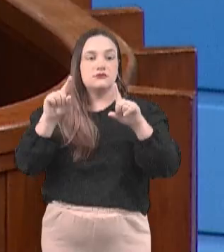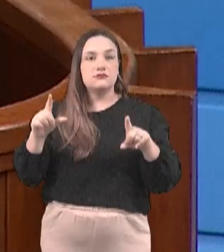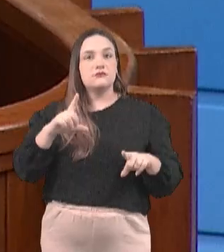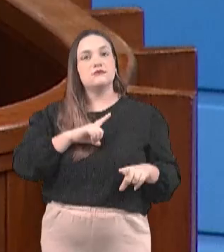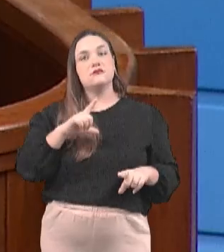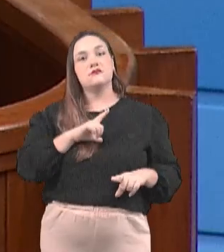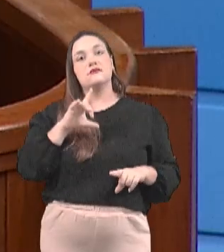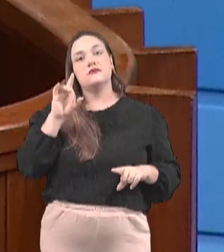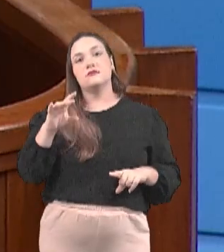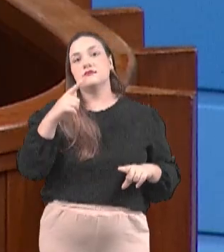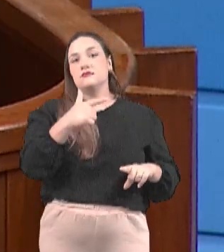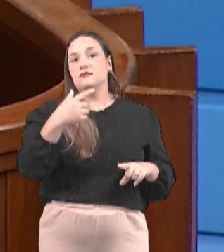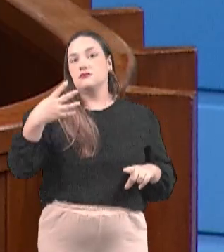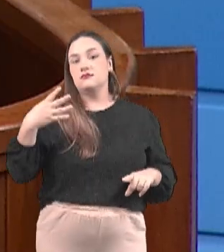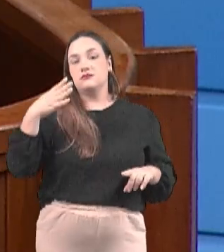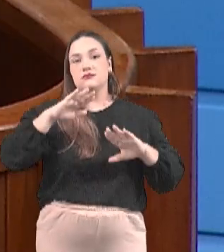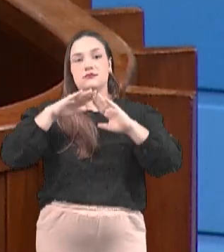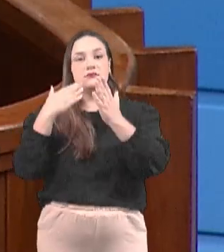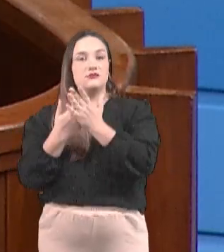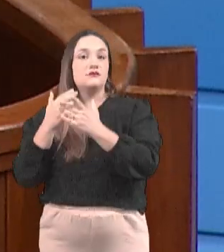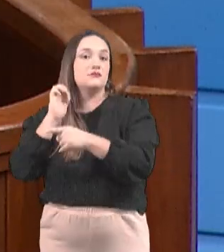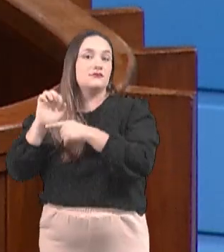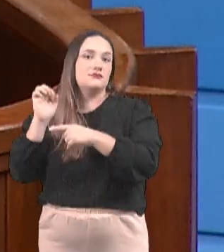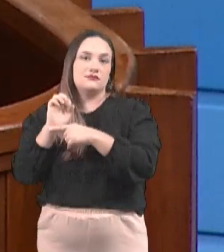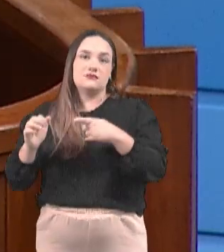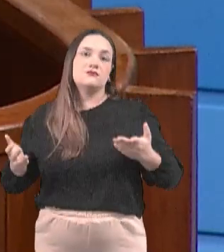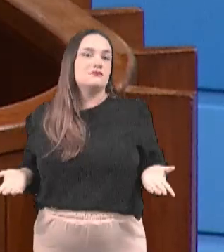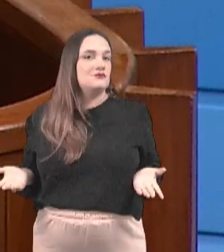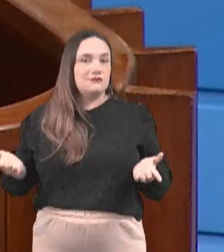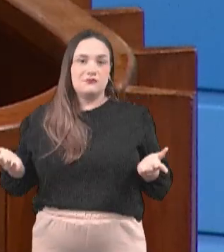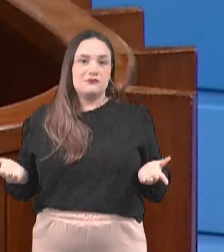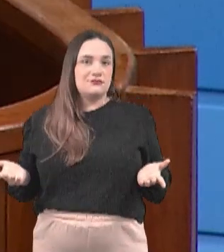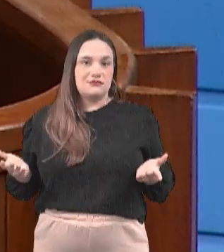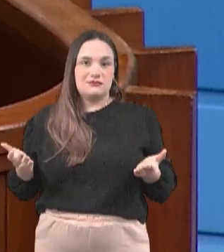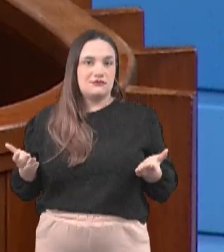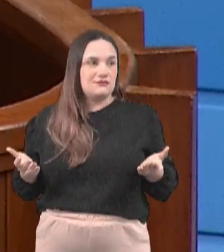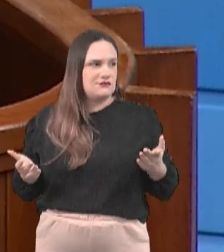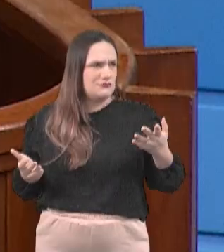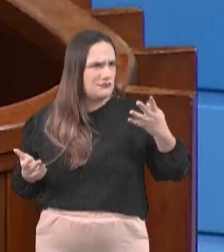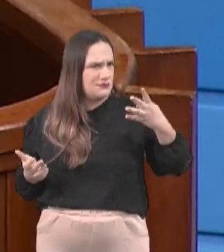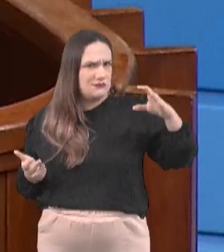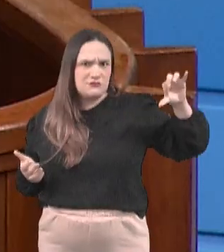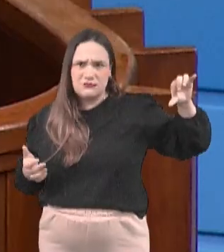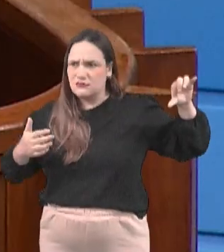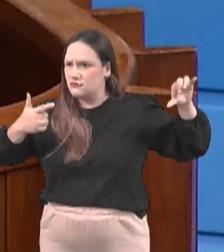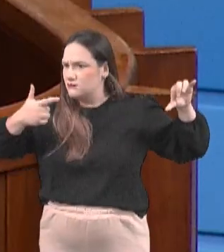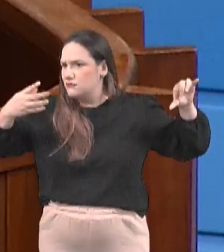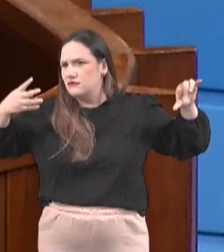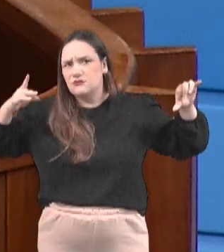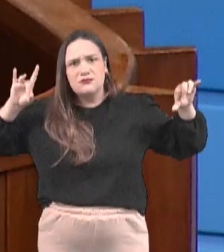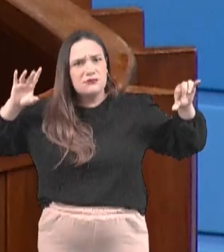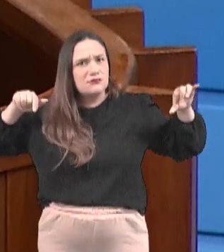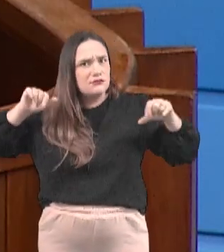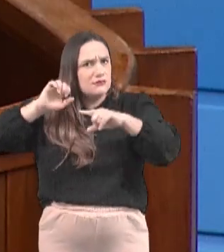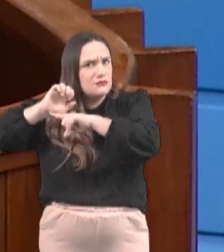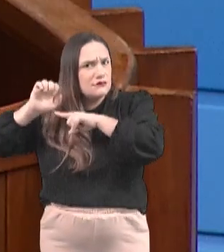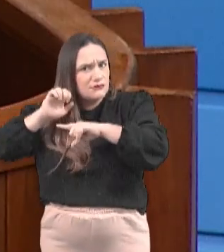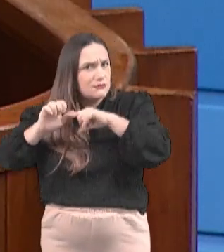24 escolas estaduais. Então, o número é muito desproporcional. E na medida em que a cidade